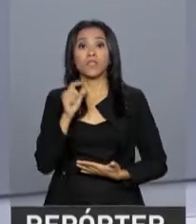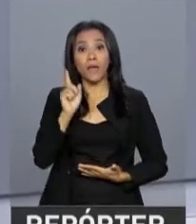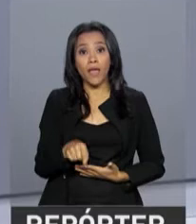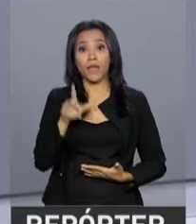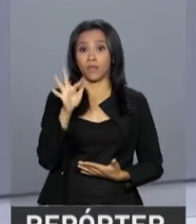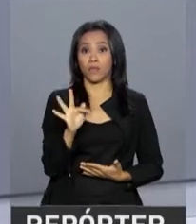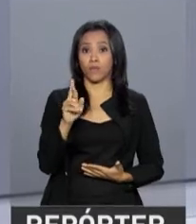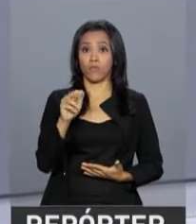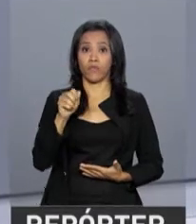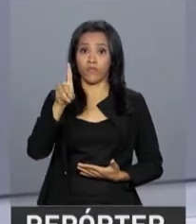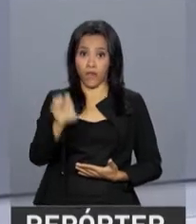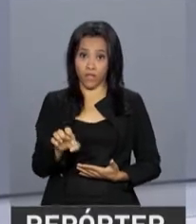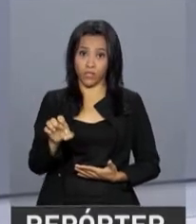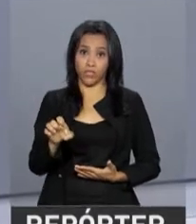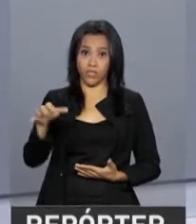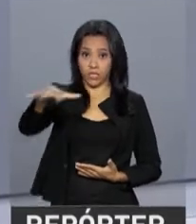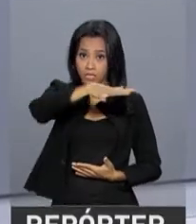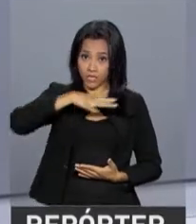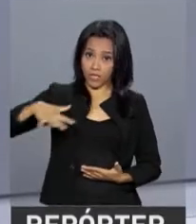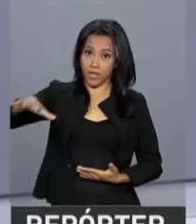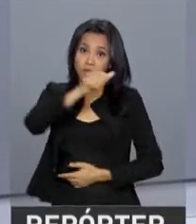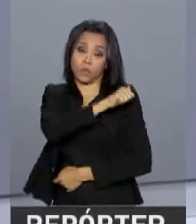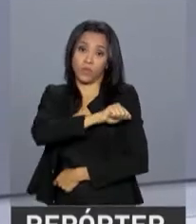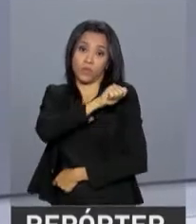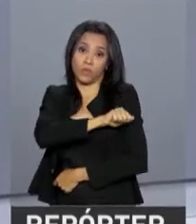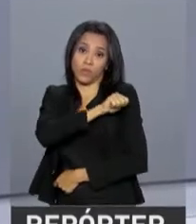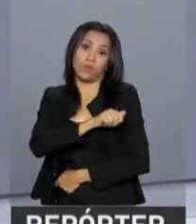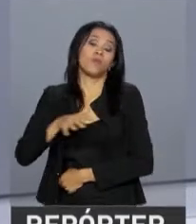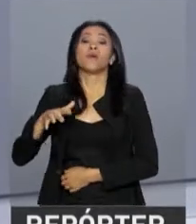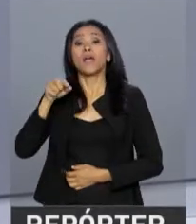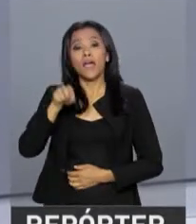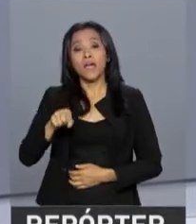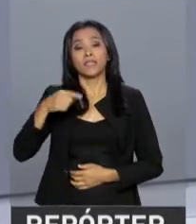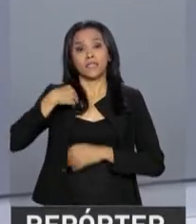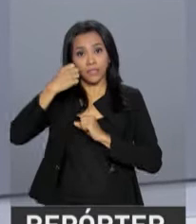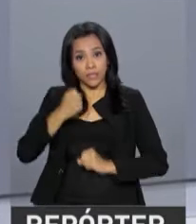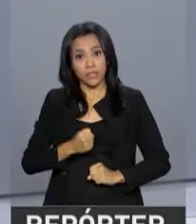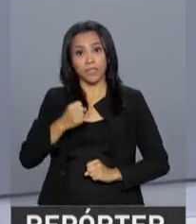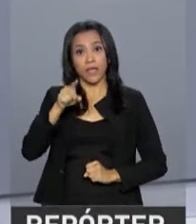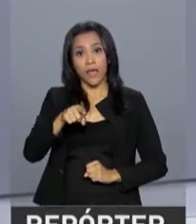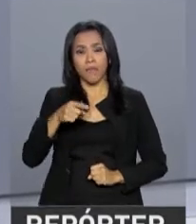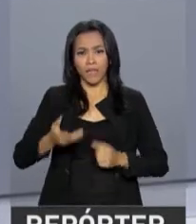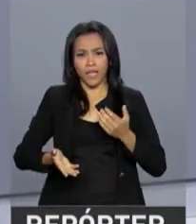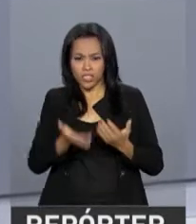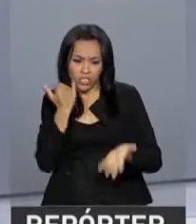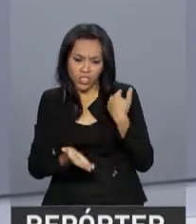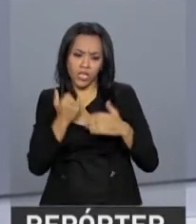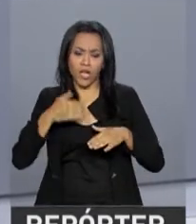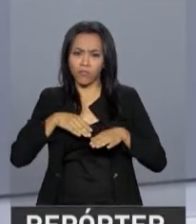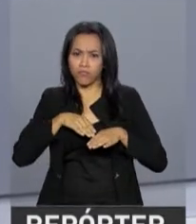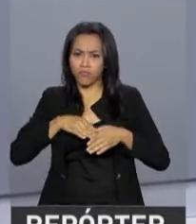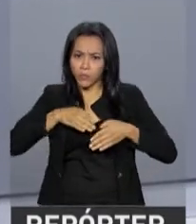em angra dos reis segundo o comando militar do leste essas operações envolvem seco desobstrução de vias e o